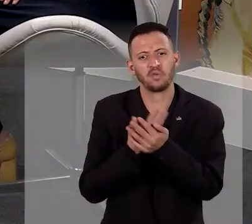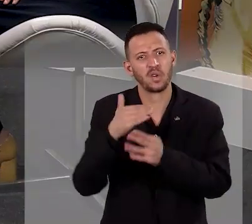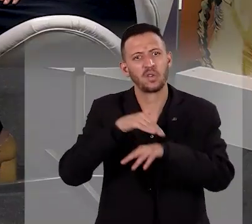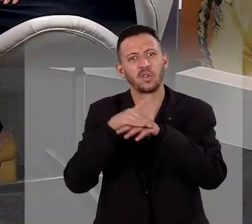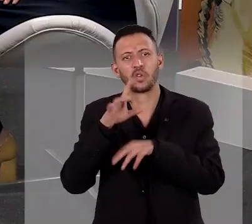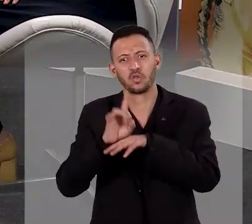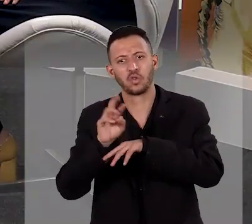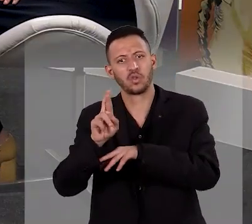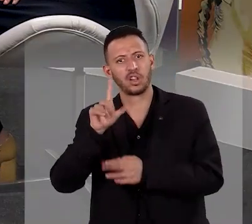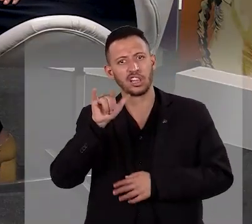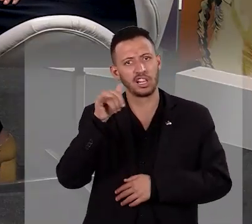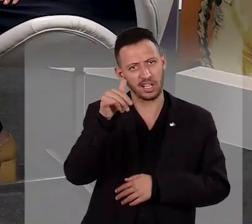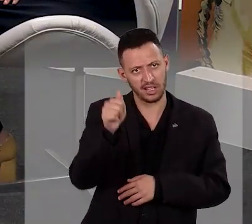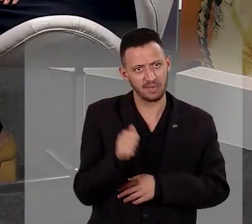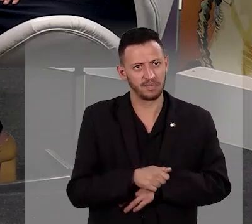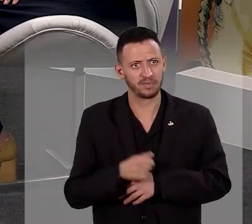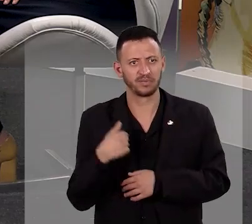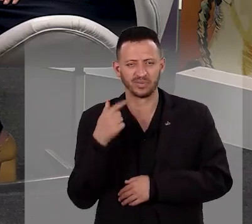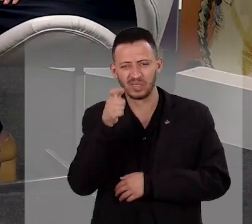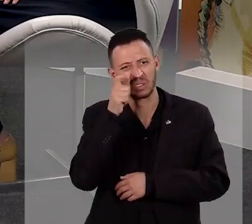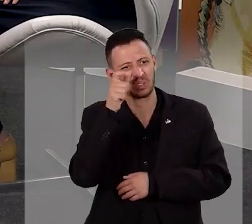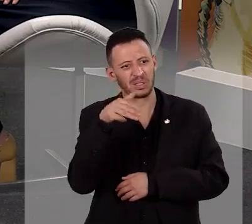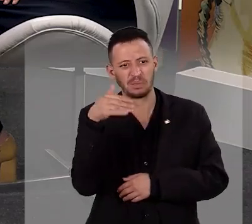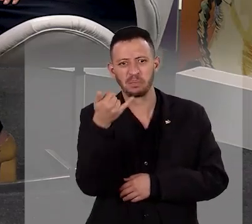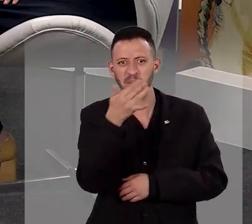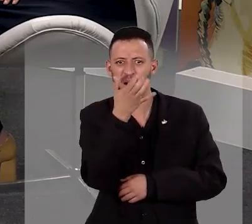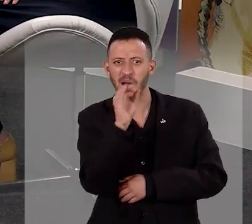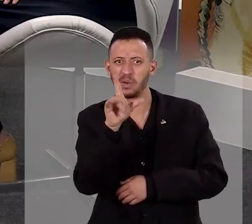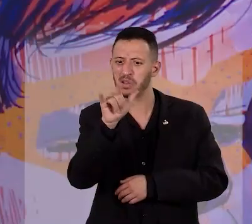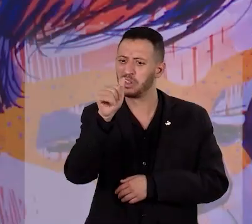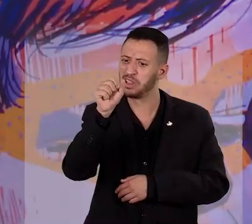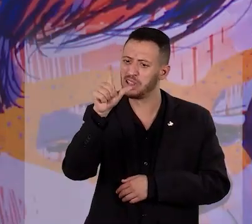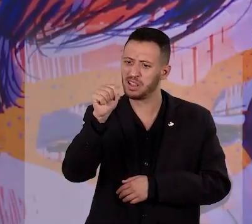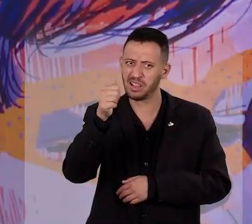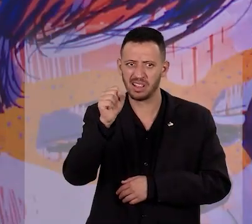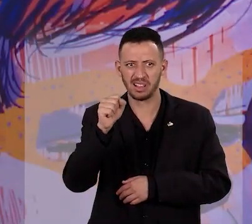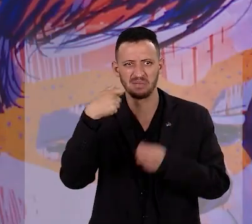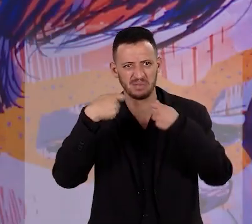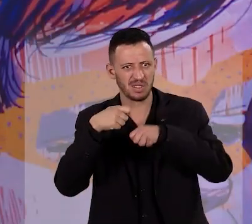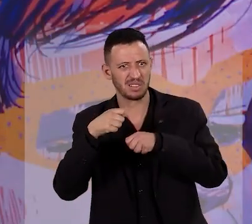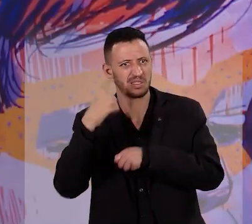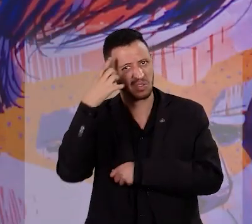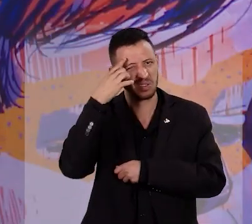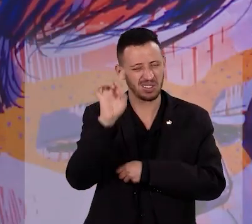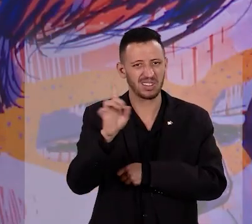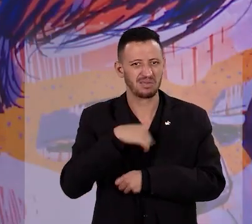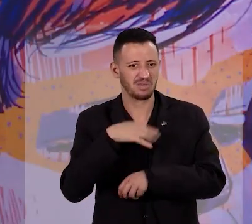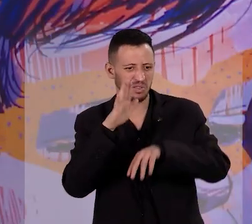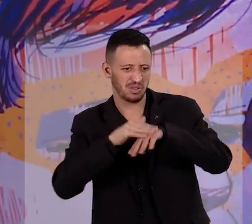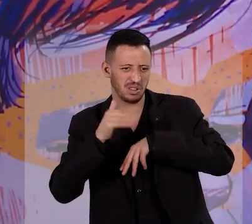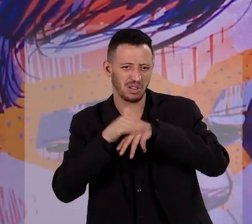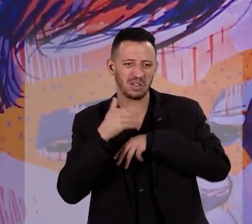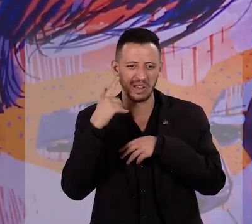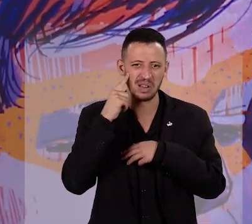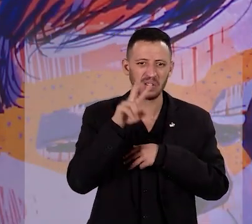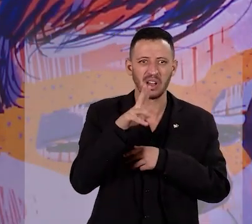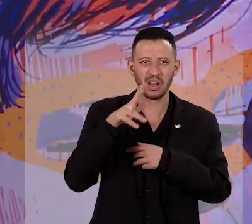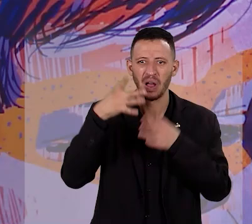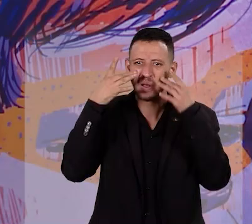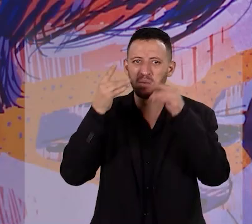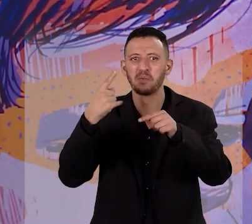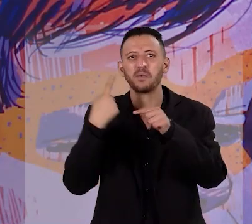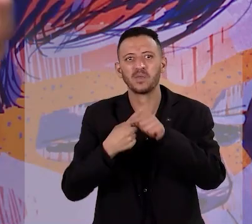eu quero conversar com a senhora, doutora Lia. Interessante, quando a gente fala de Maio Lilás, precisava ter uma data para chamar